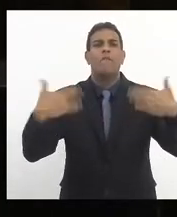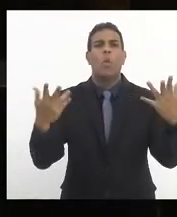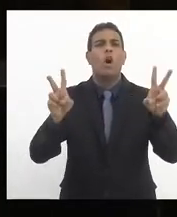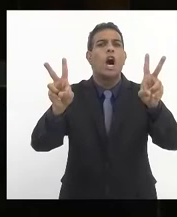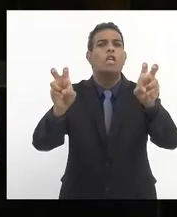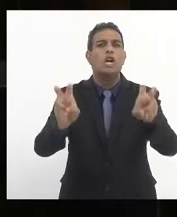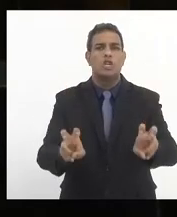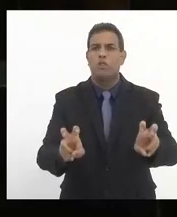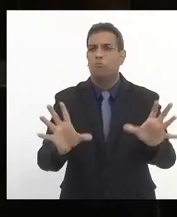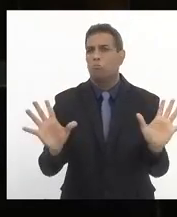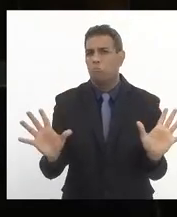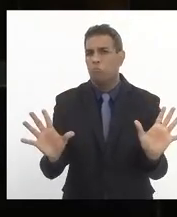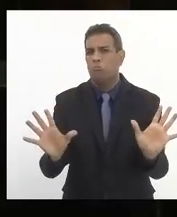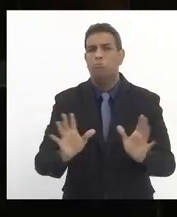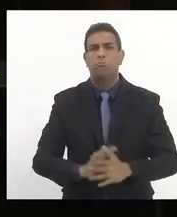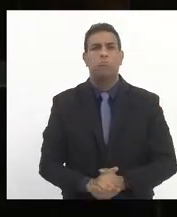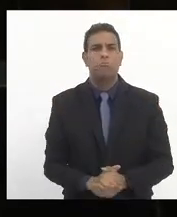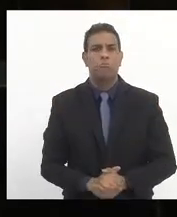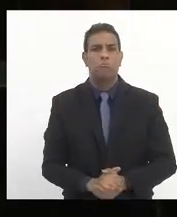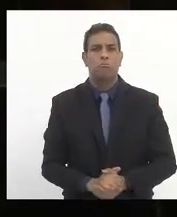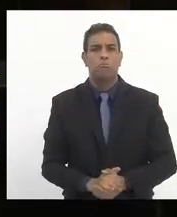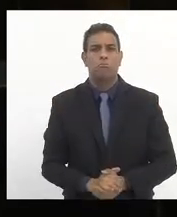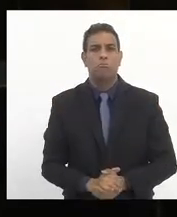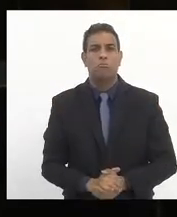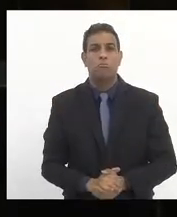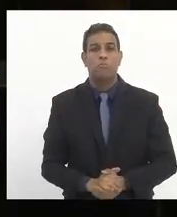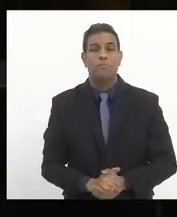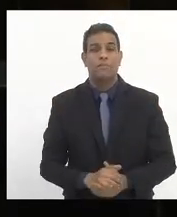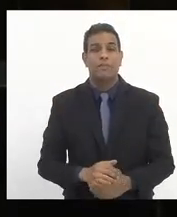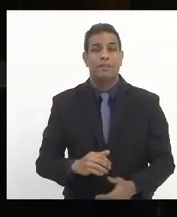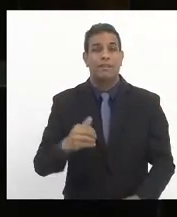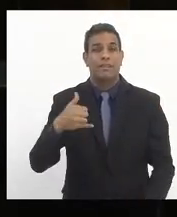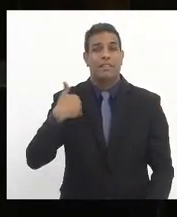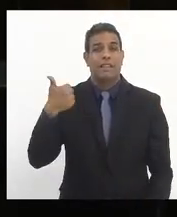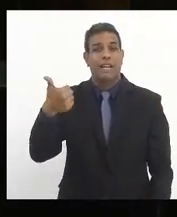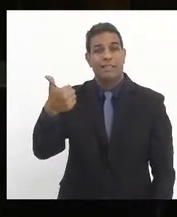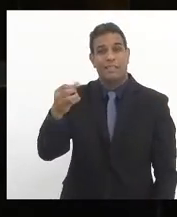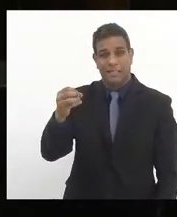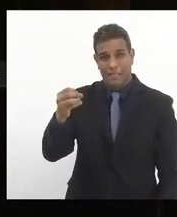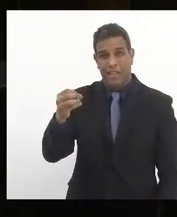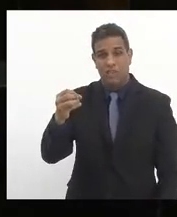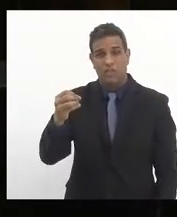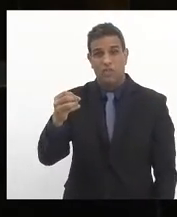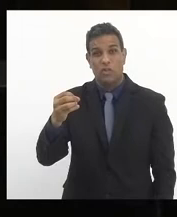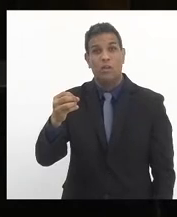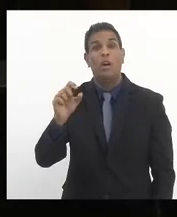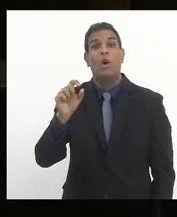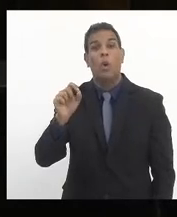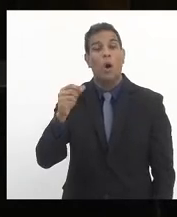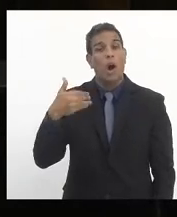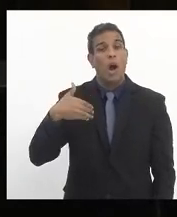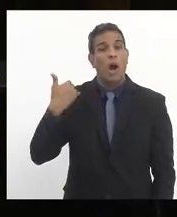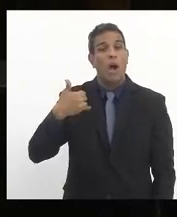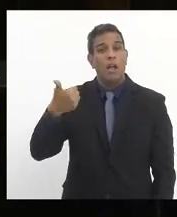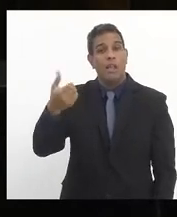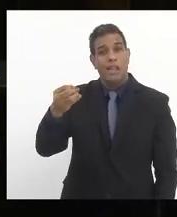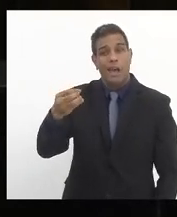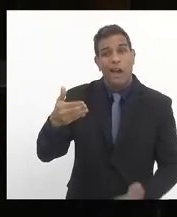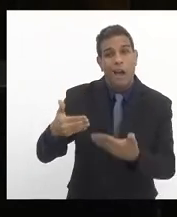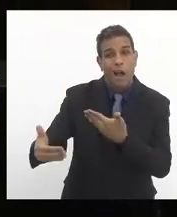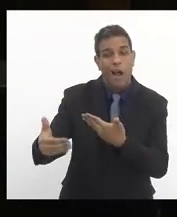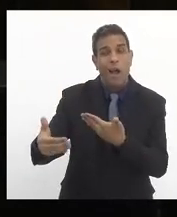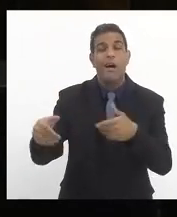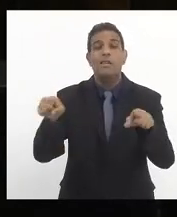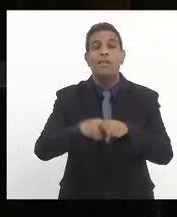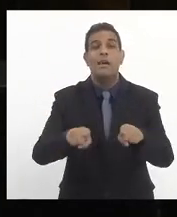variadas possíveis, a partir dos 10 anos. E, na sequência, este